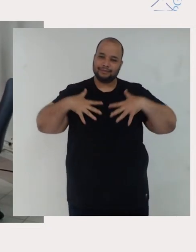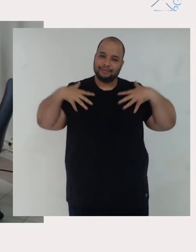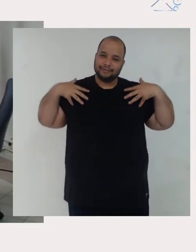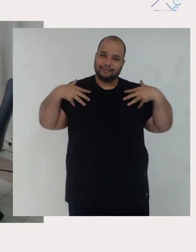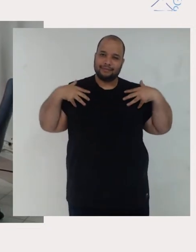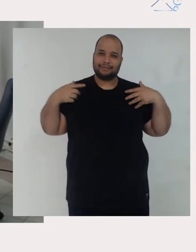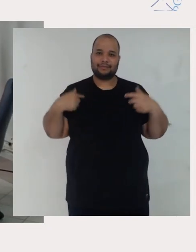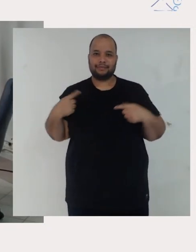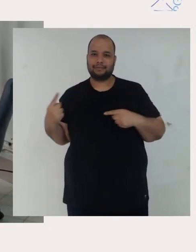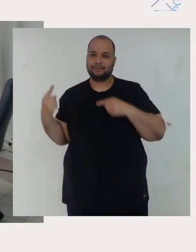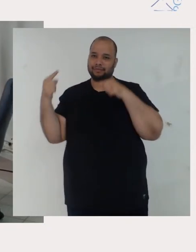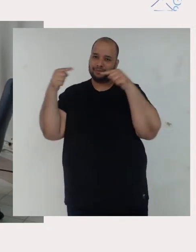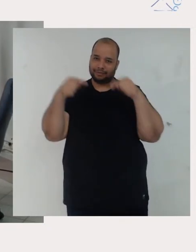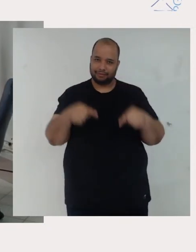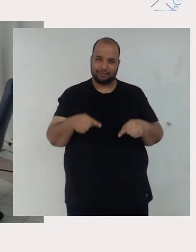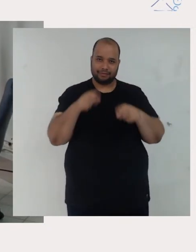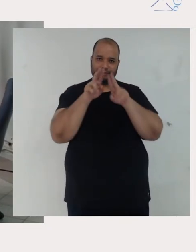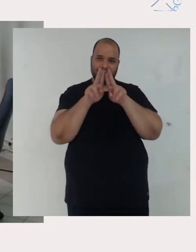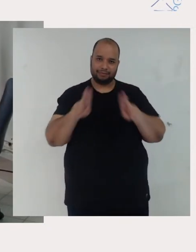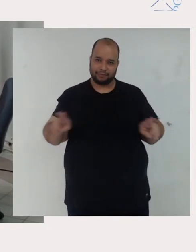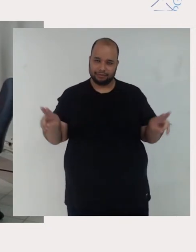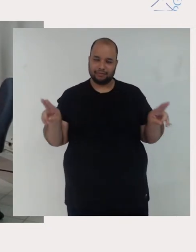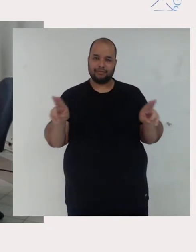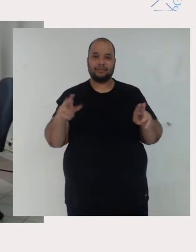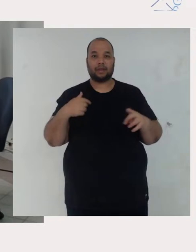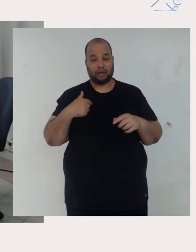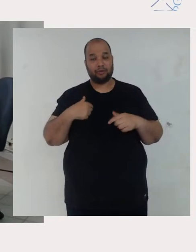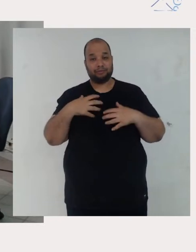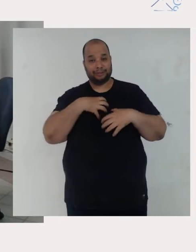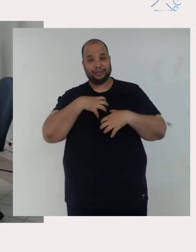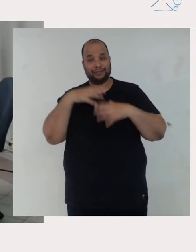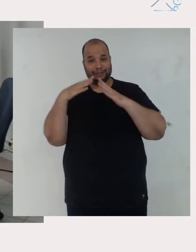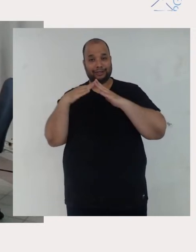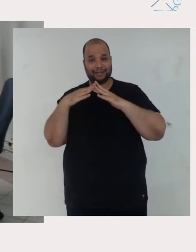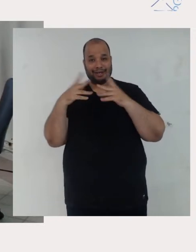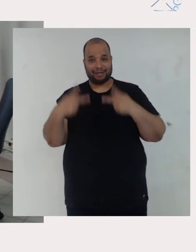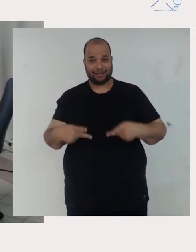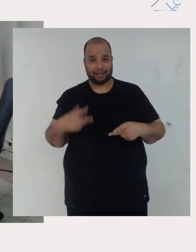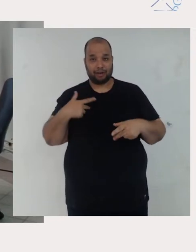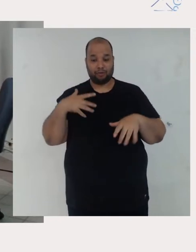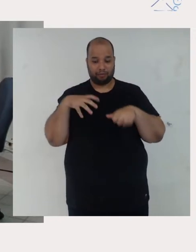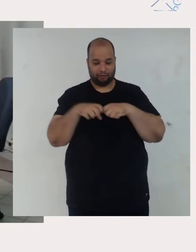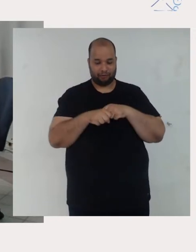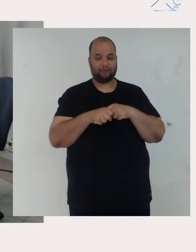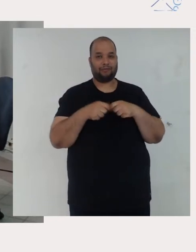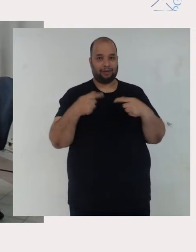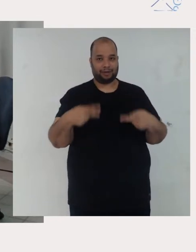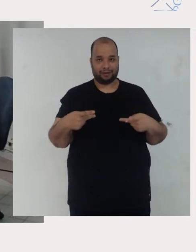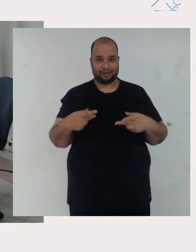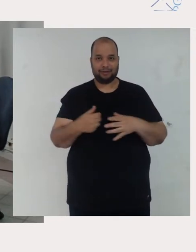voltar à Ilha, voltar à UFSC, que é minha casa, né? É onde eu me formei.